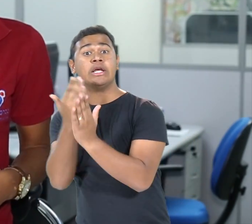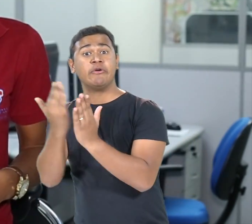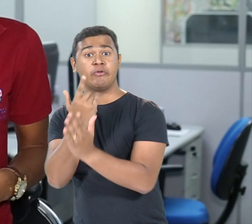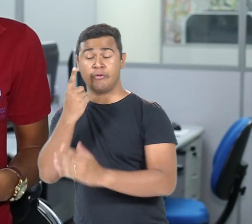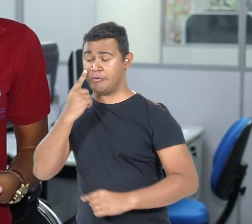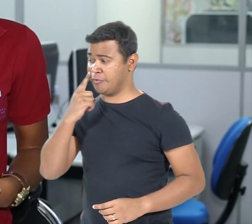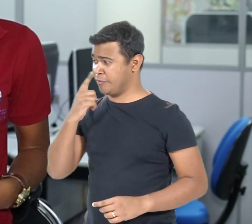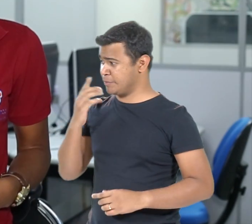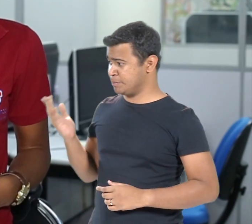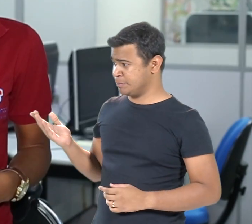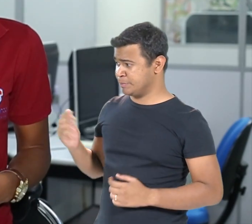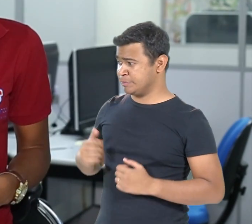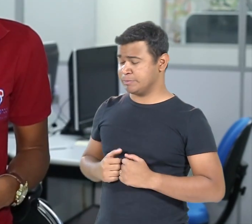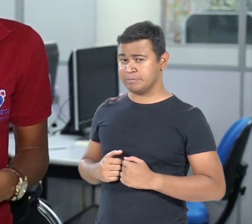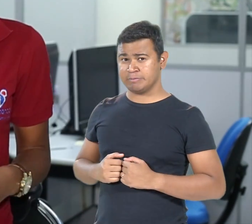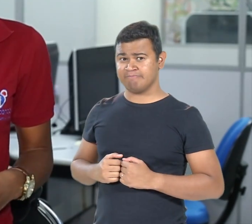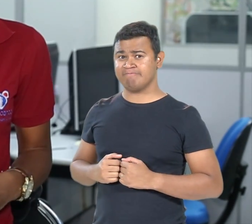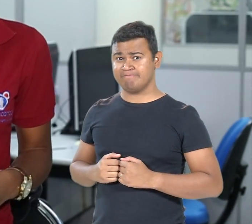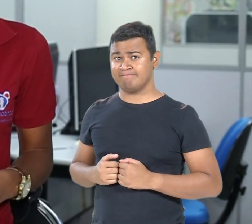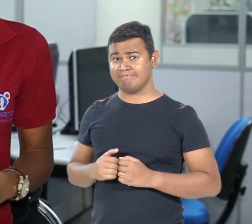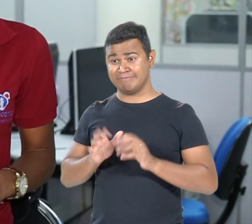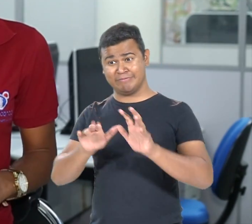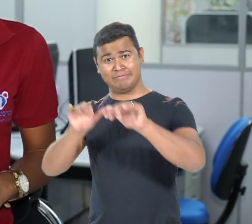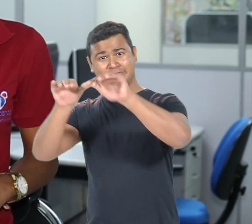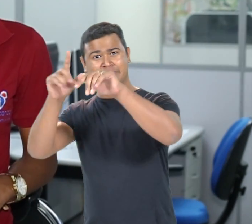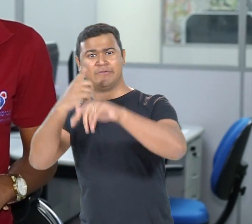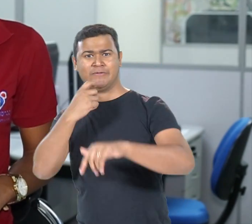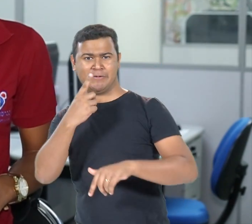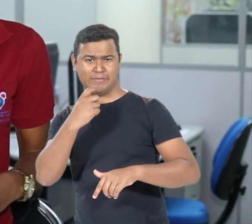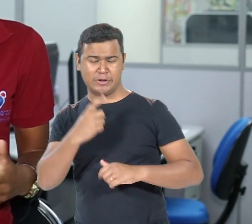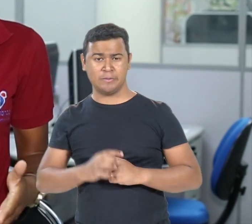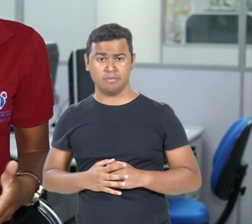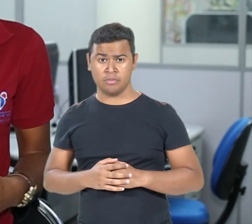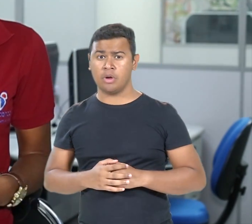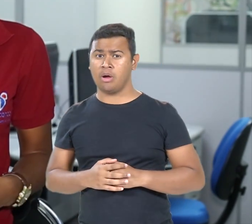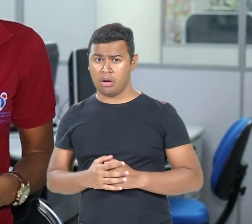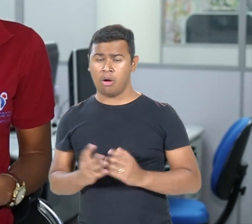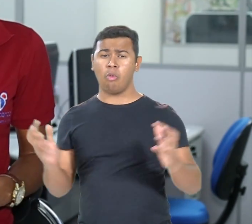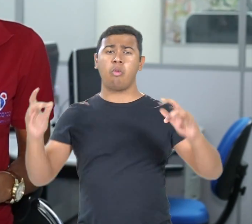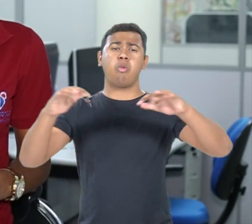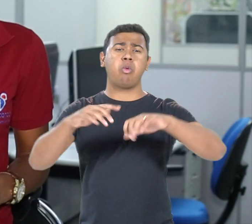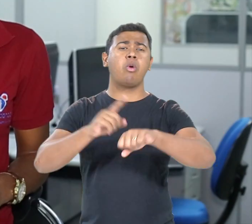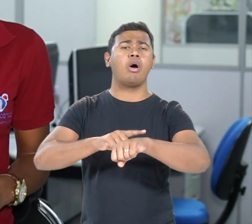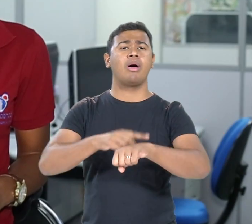O Voo da Guará Vermelha, da autora Maria Valéria Rezende. O encontro vai ser